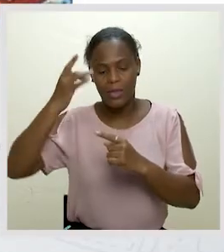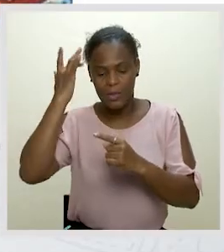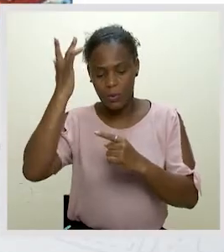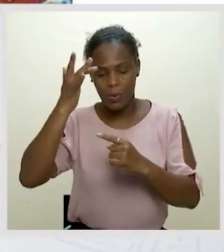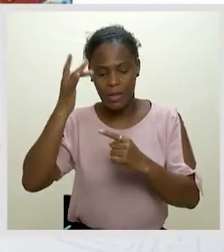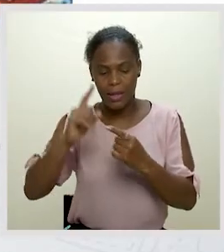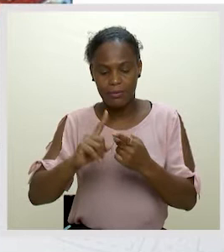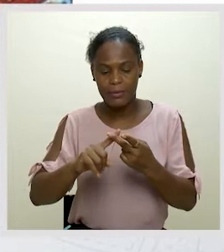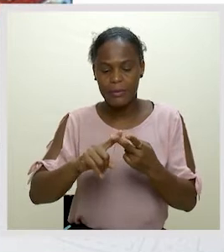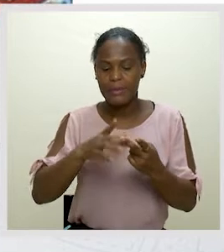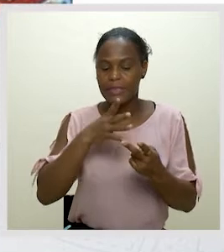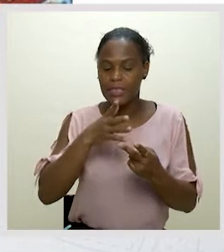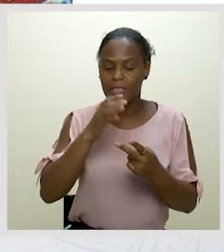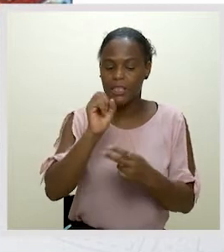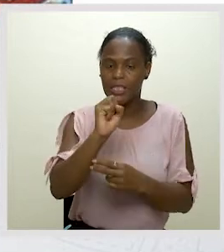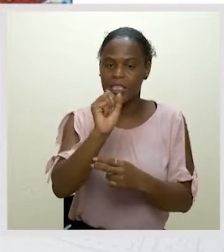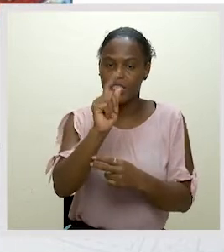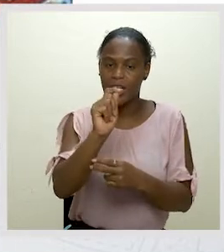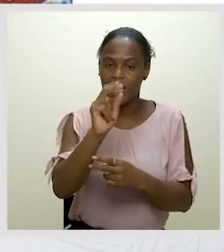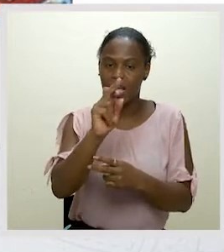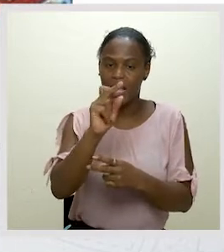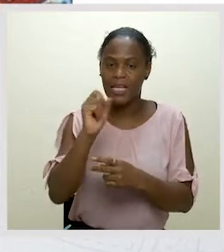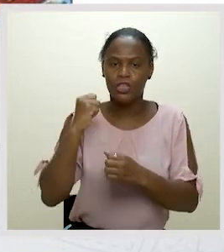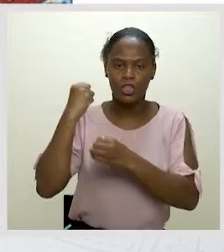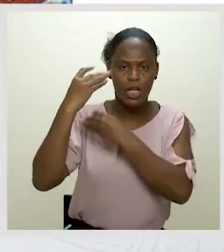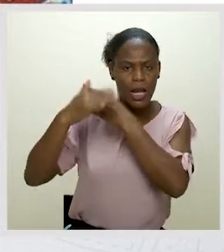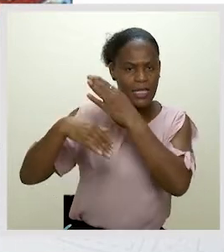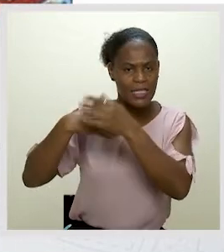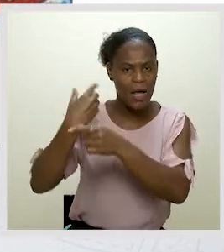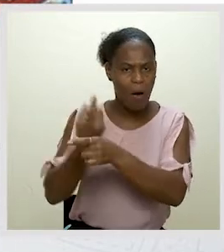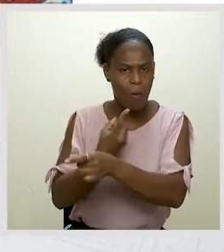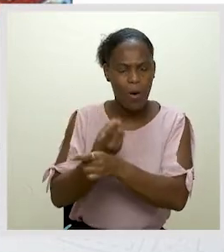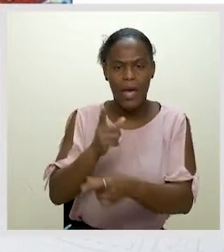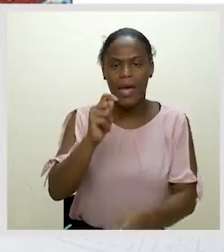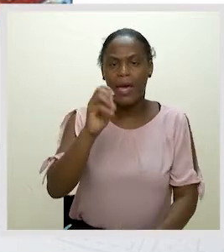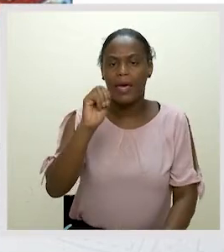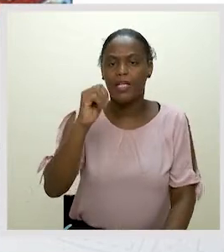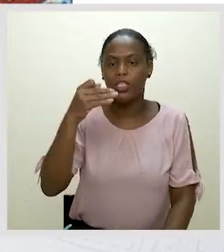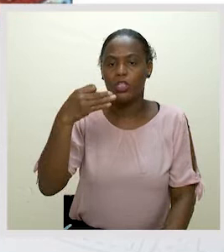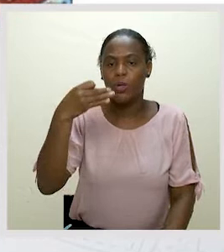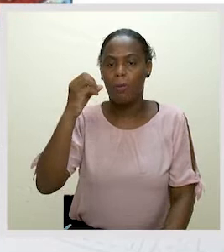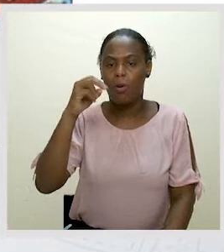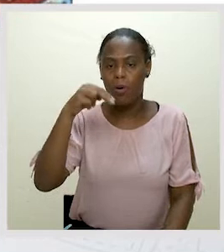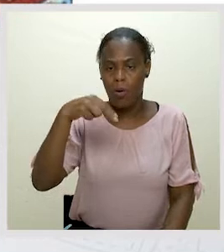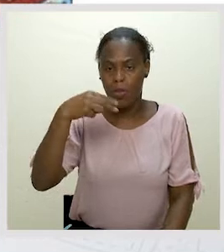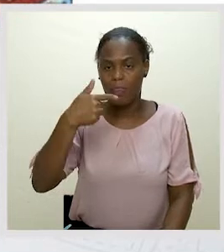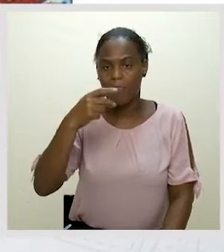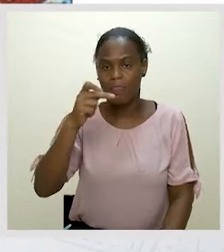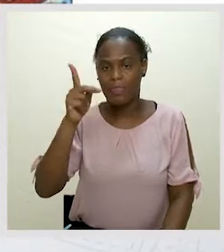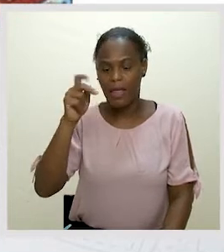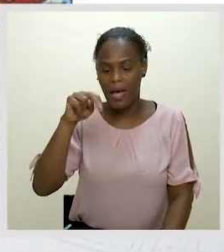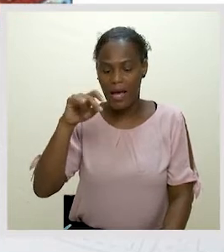outra teoria, que é da geração espontânea ou a biogênese.